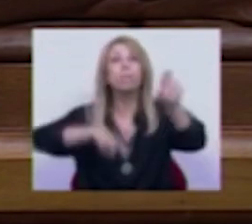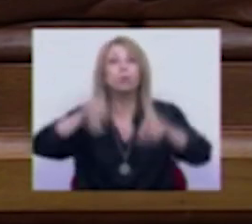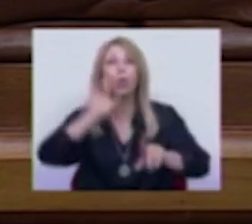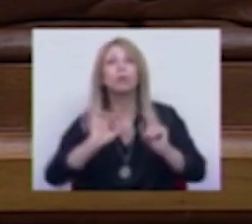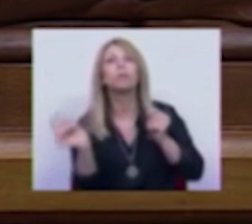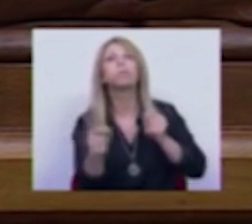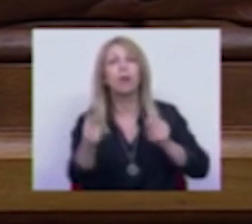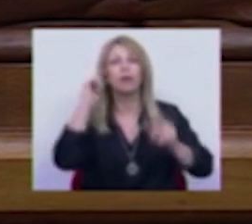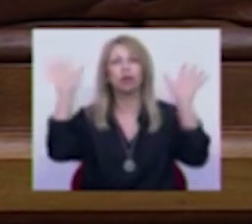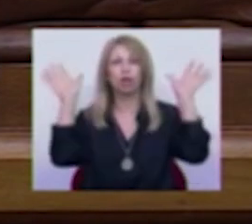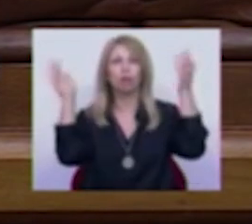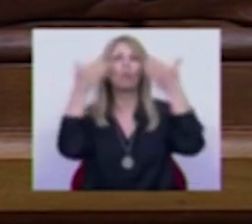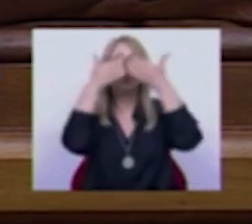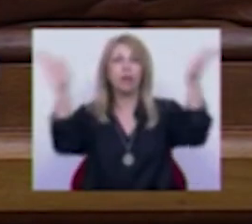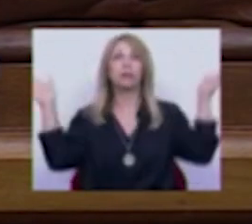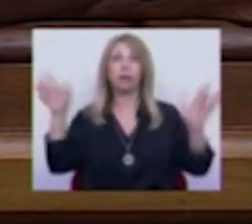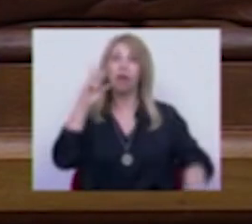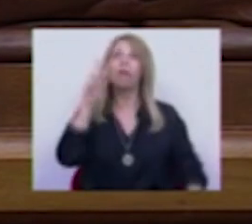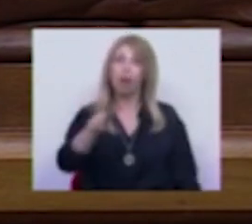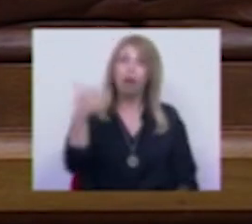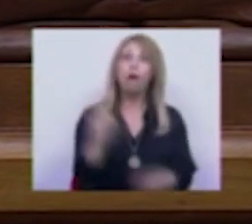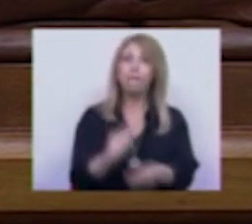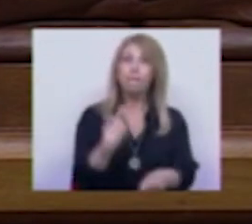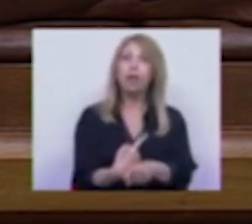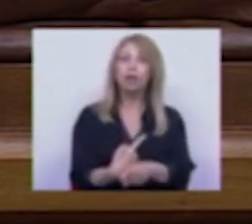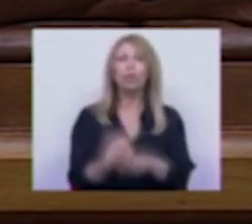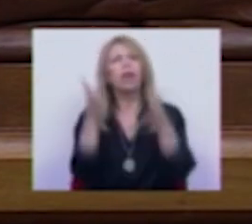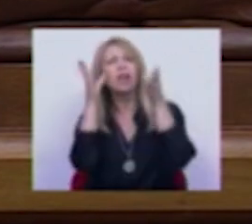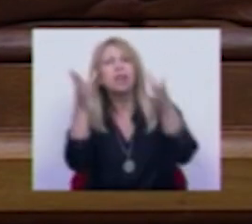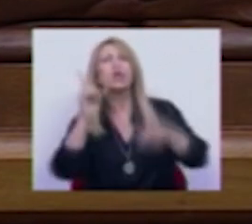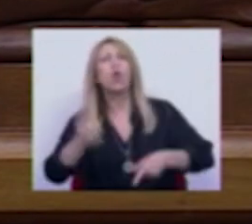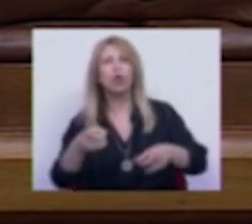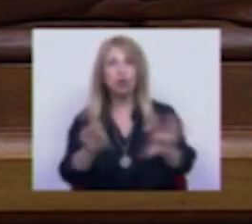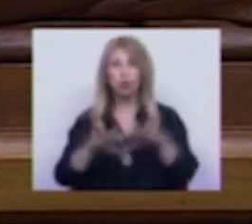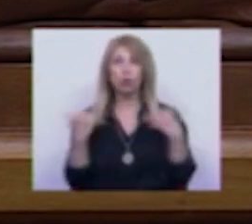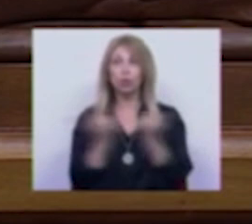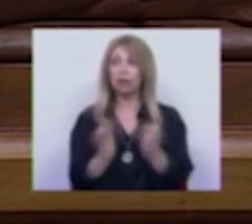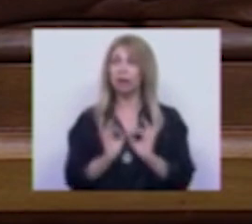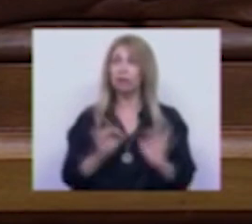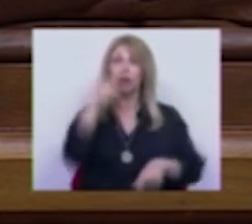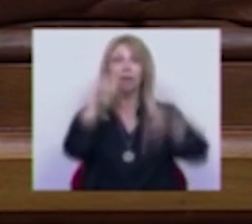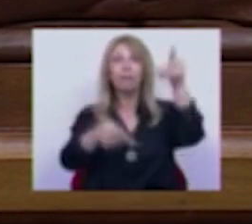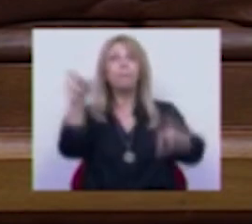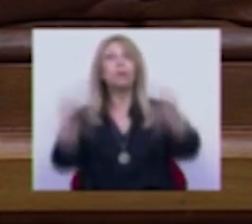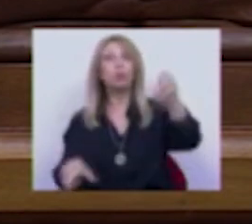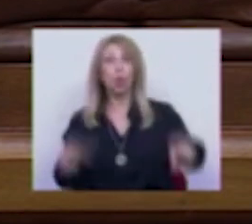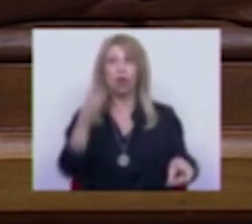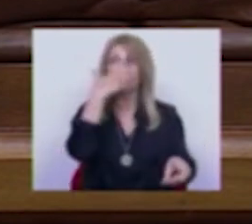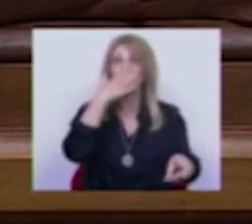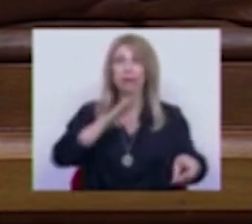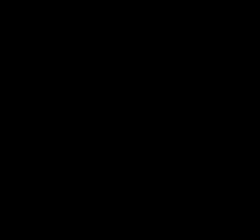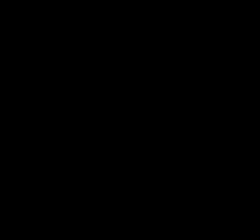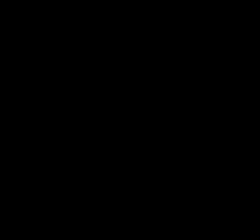democracia. Vemo-las mesmo. Que atenção temos dado enquanto sociedade a todas estas pessoas sem as quais o mundo não